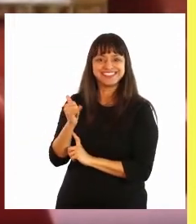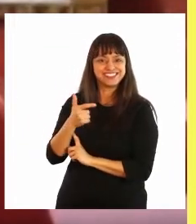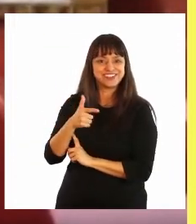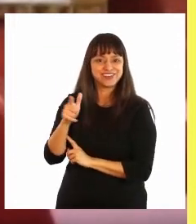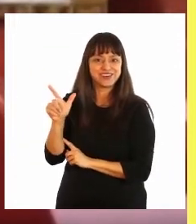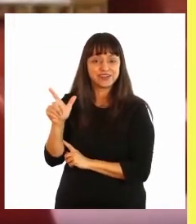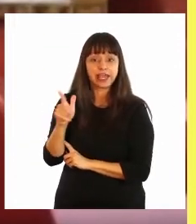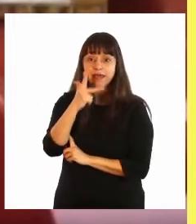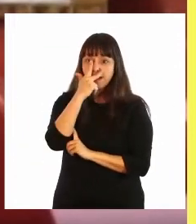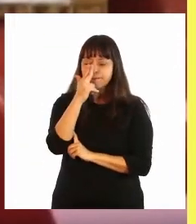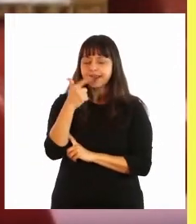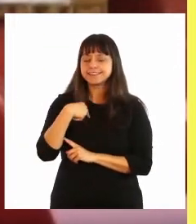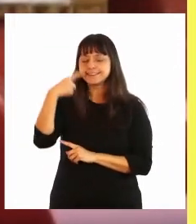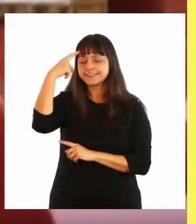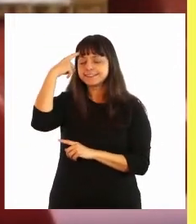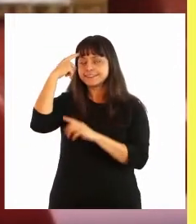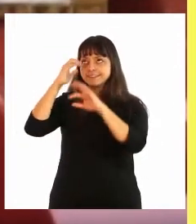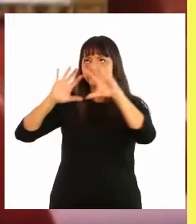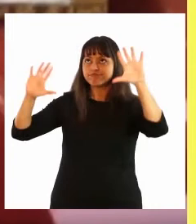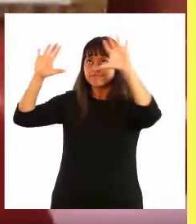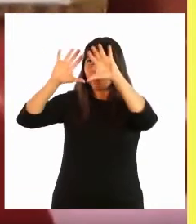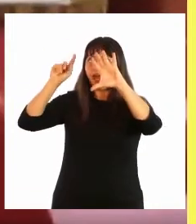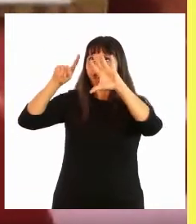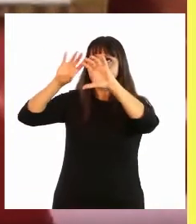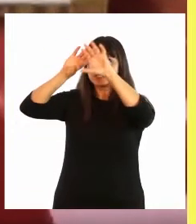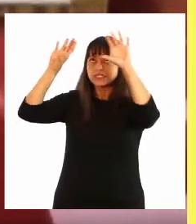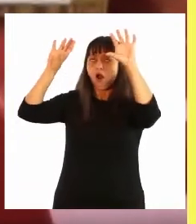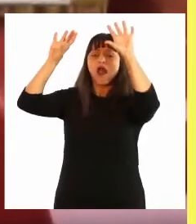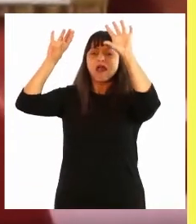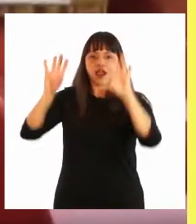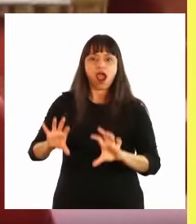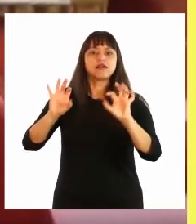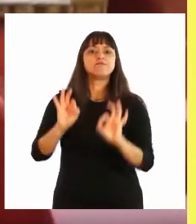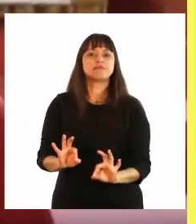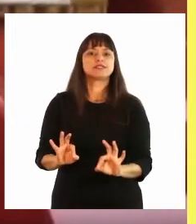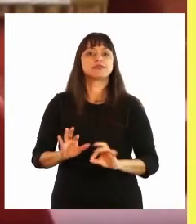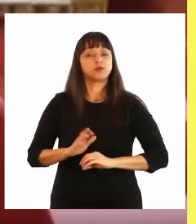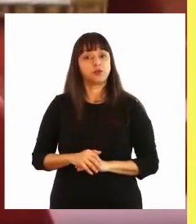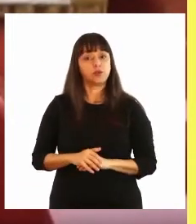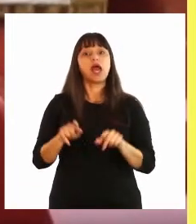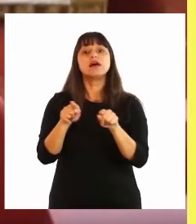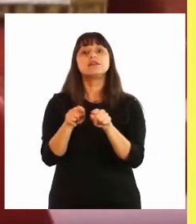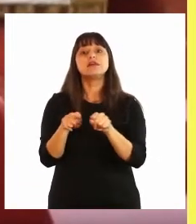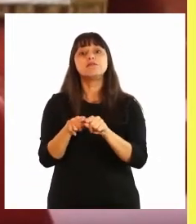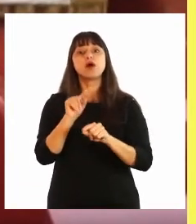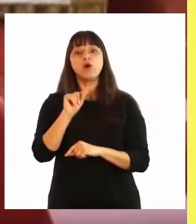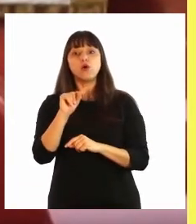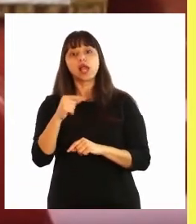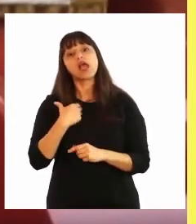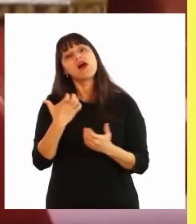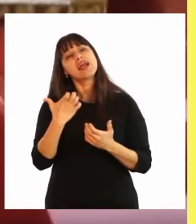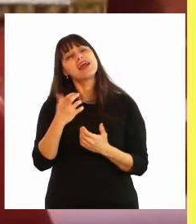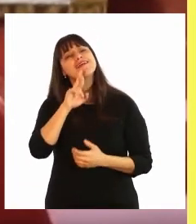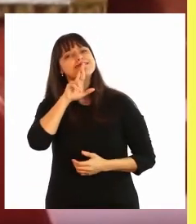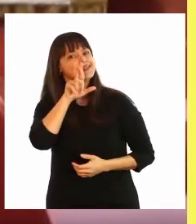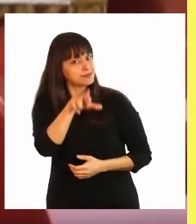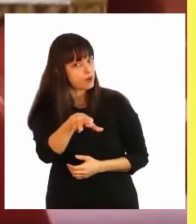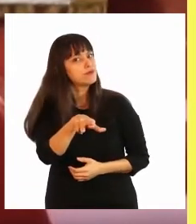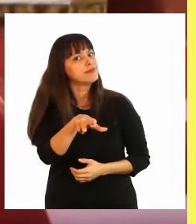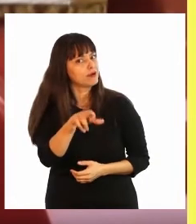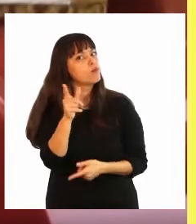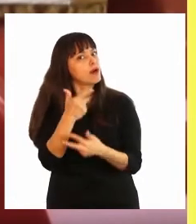caindo. Mas, mais que isso, que eu queria dizer para fechar era sobre responder uma coisa para você,